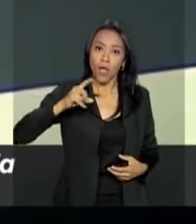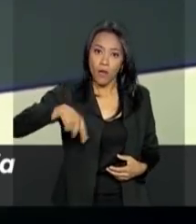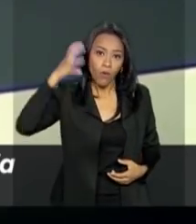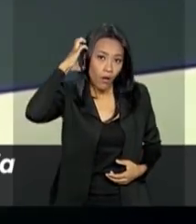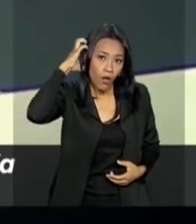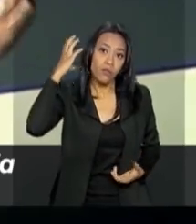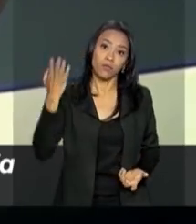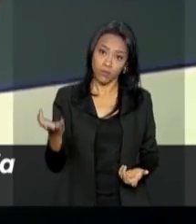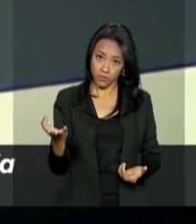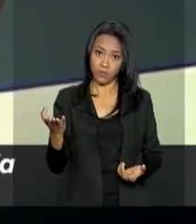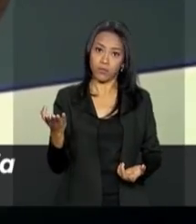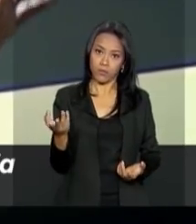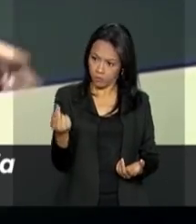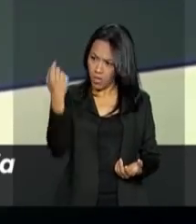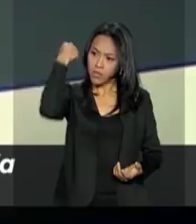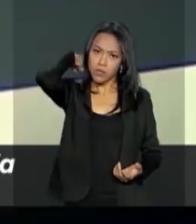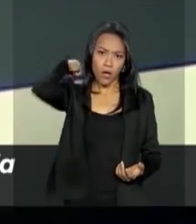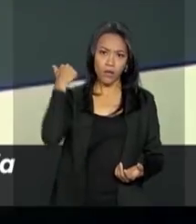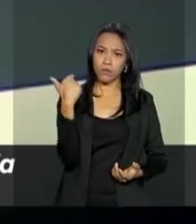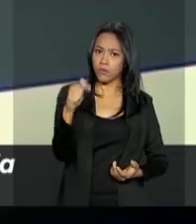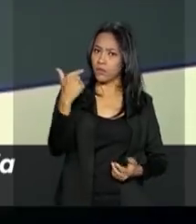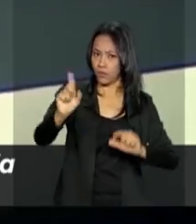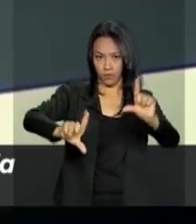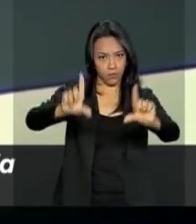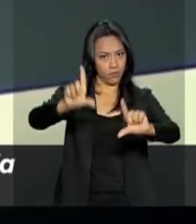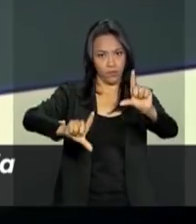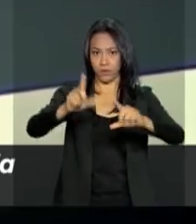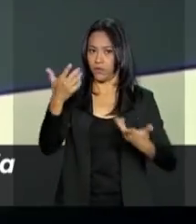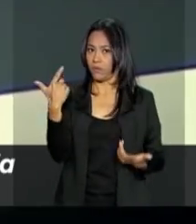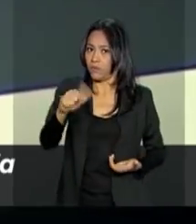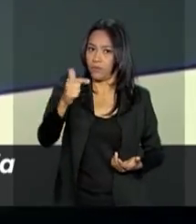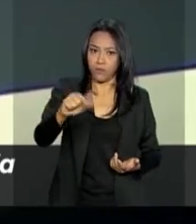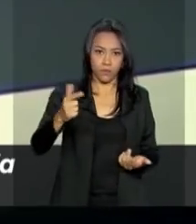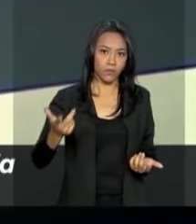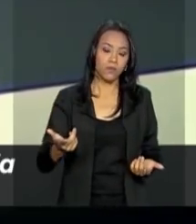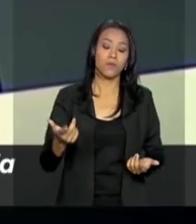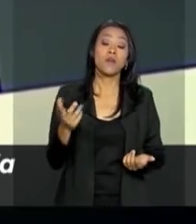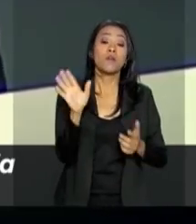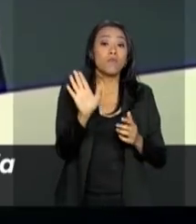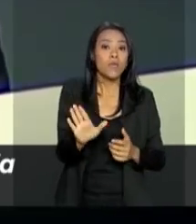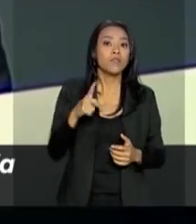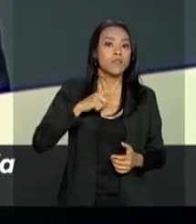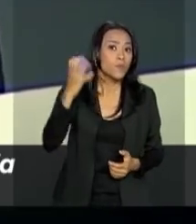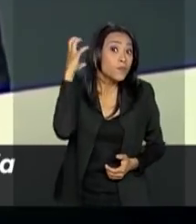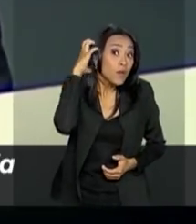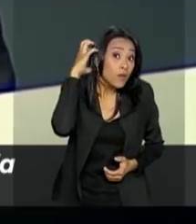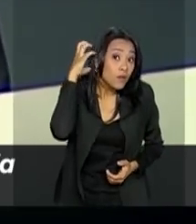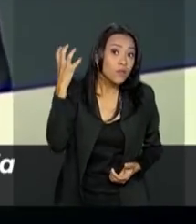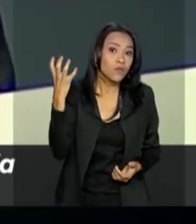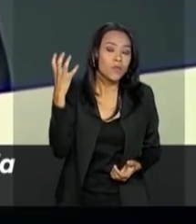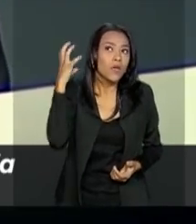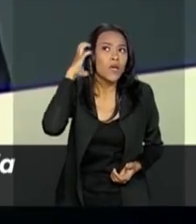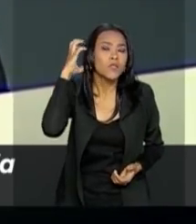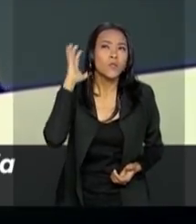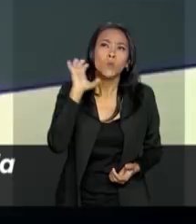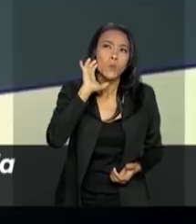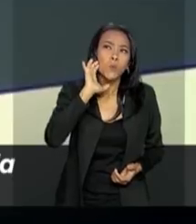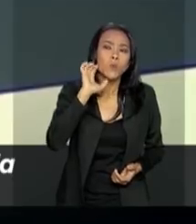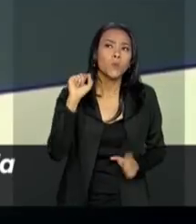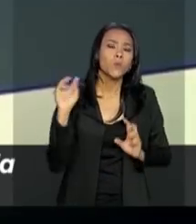rádio aquele tempo não havia ainda televisão eles a cabelos mas havia um rádio e um rádio trazia aquelas